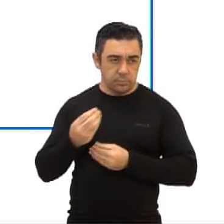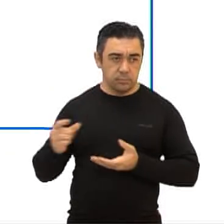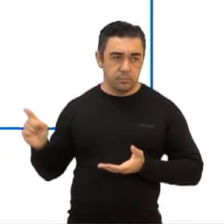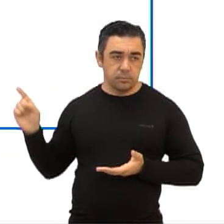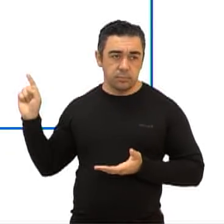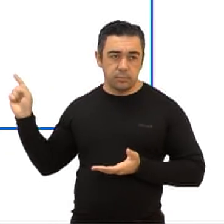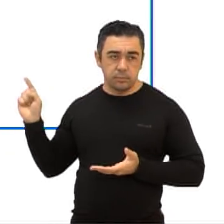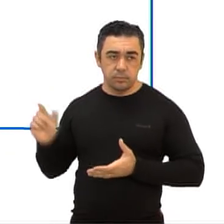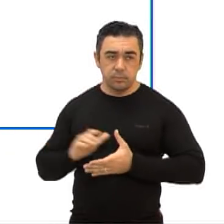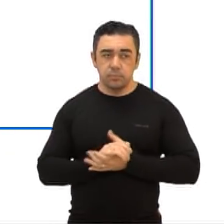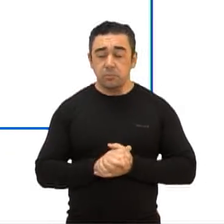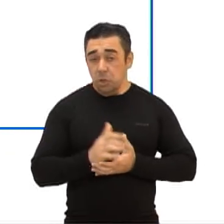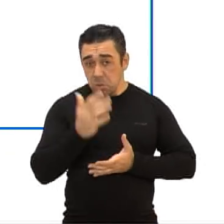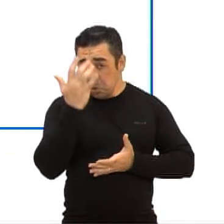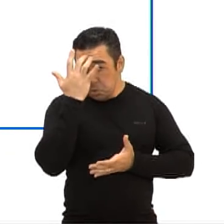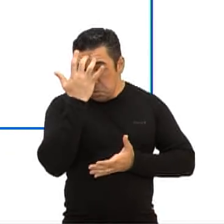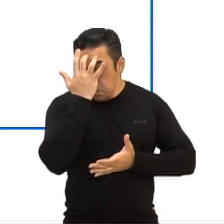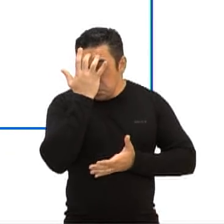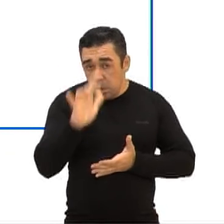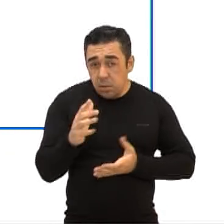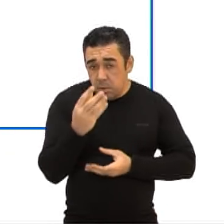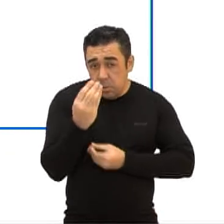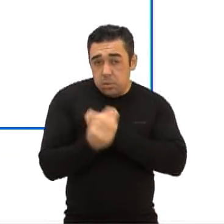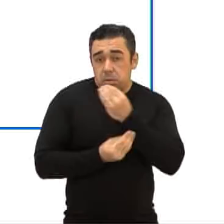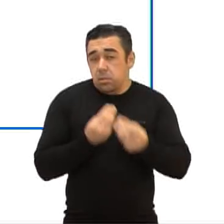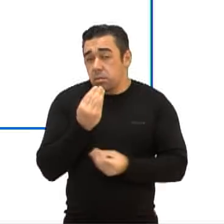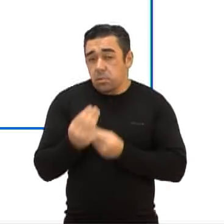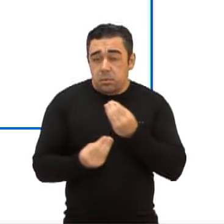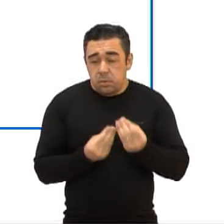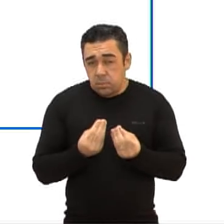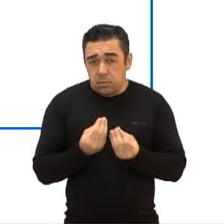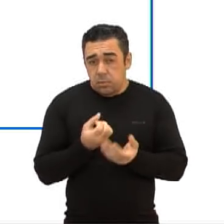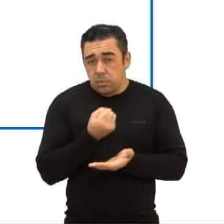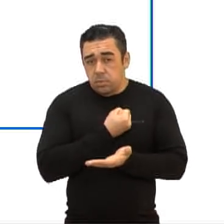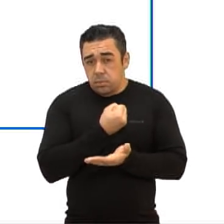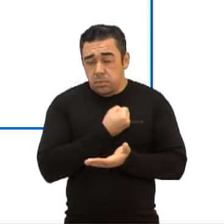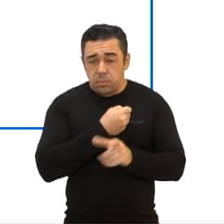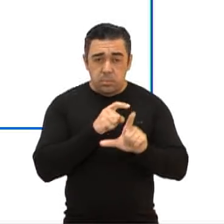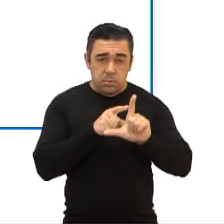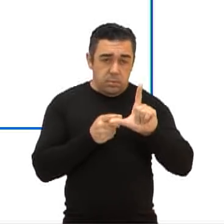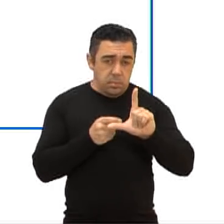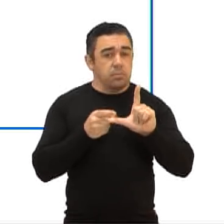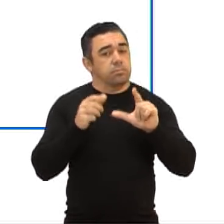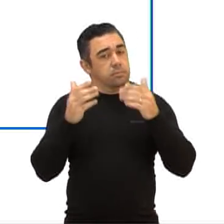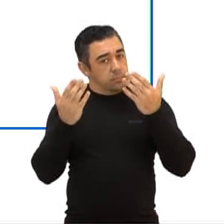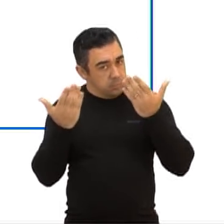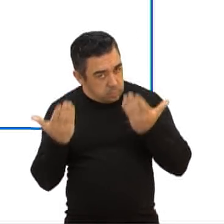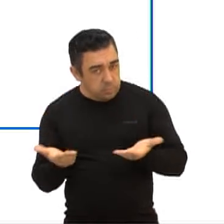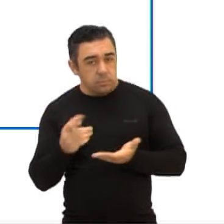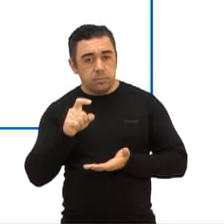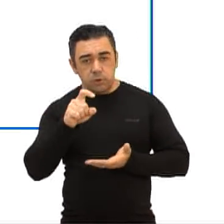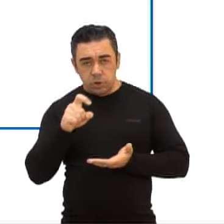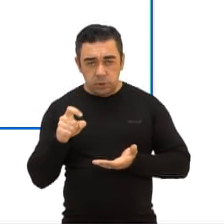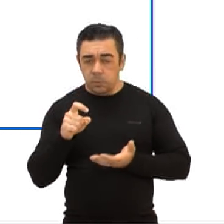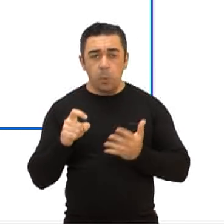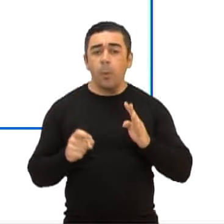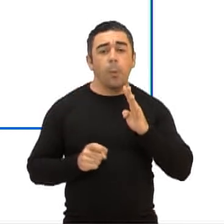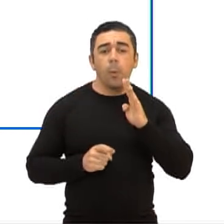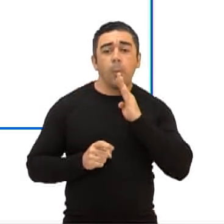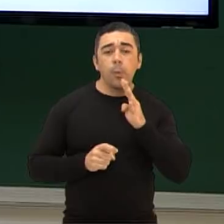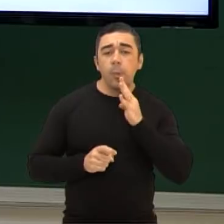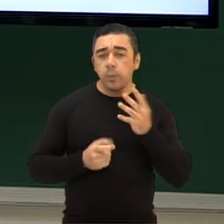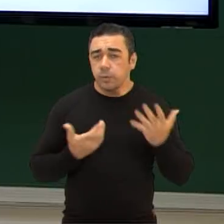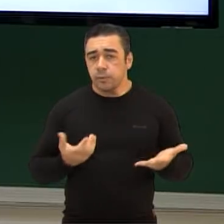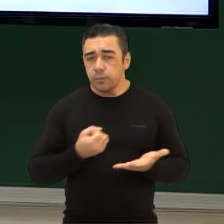aqui. Não sabemos qual é o valor do ângulo, portanto, vamos chamar de x. Quando a gente não conhece um